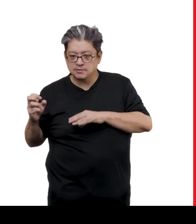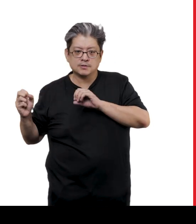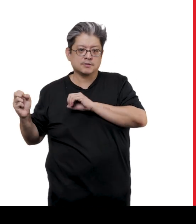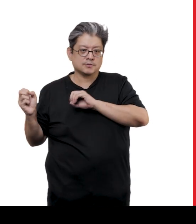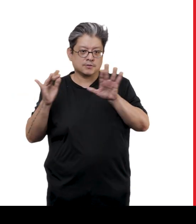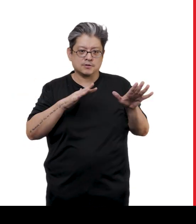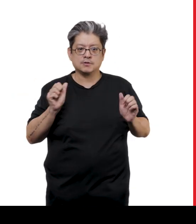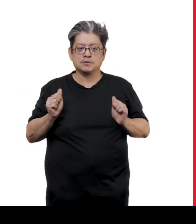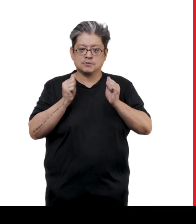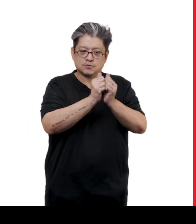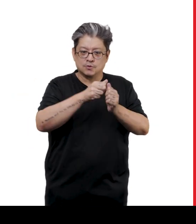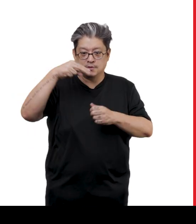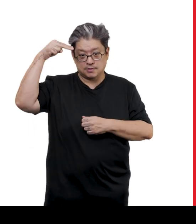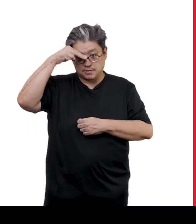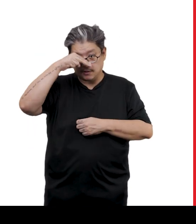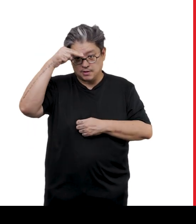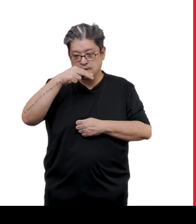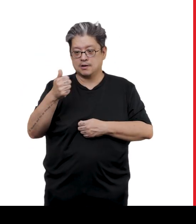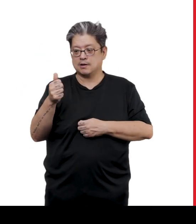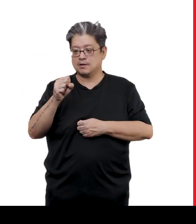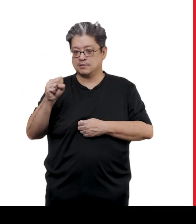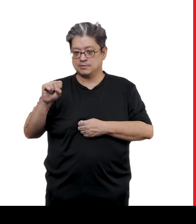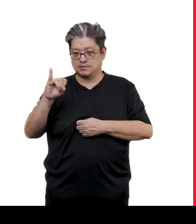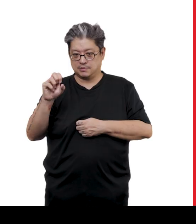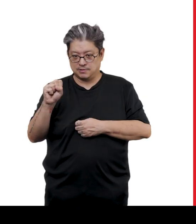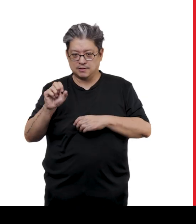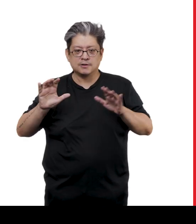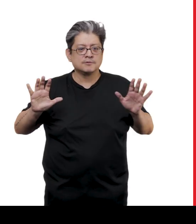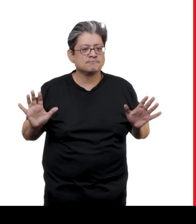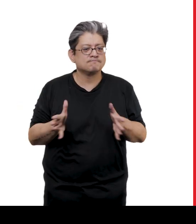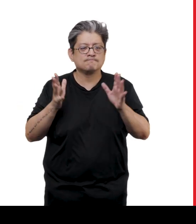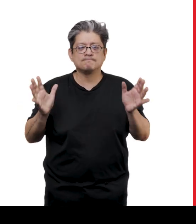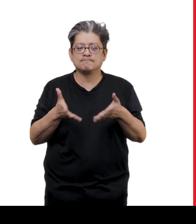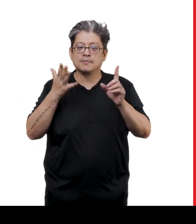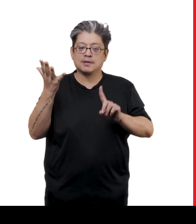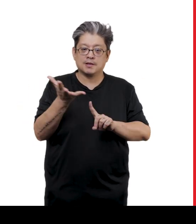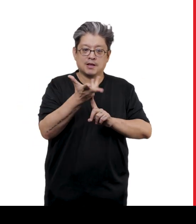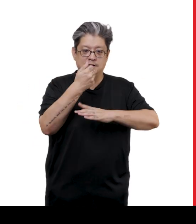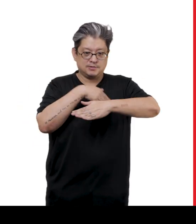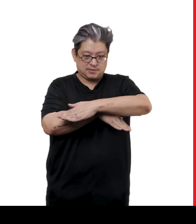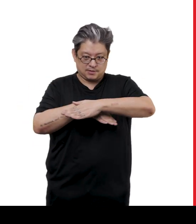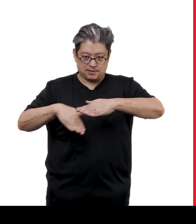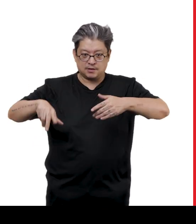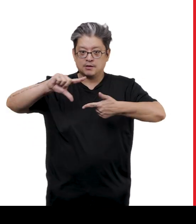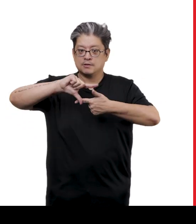Chateaubriand, impulsionou a formação de um acervo moderno e plural.